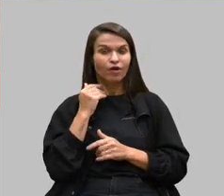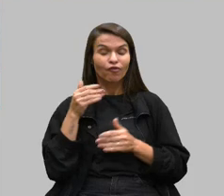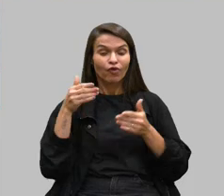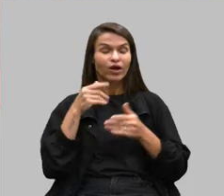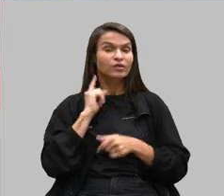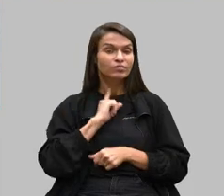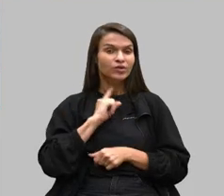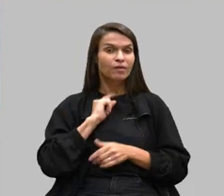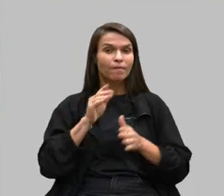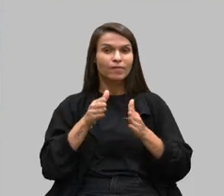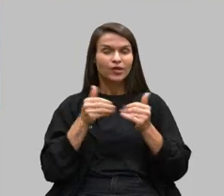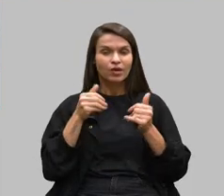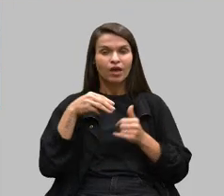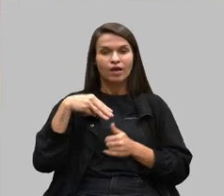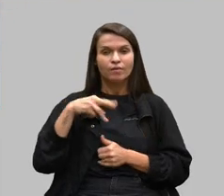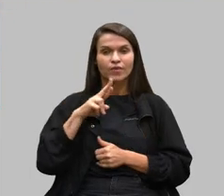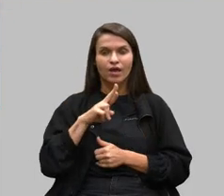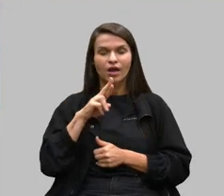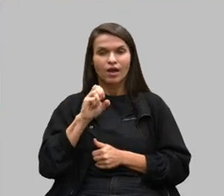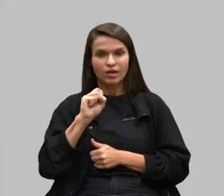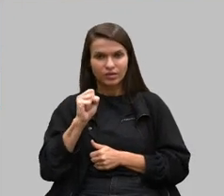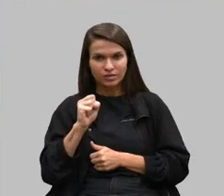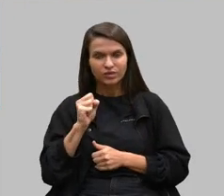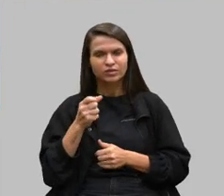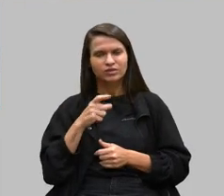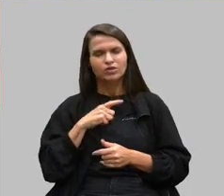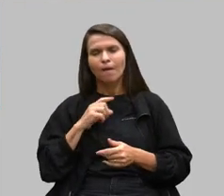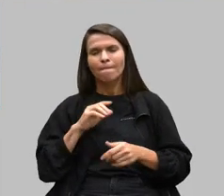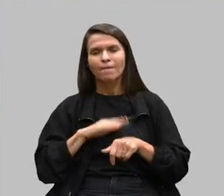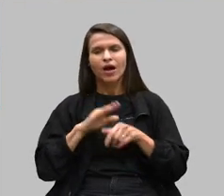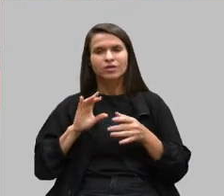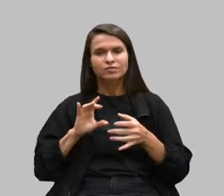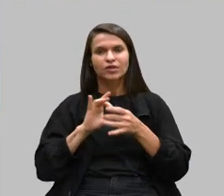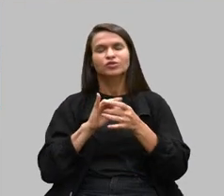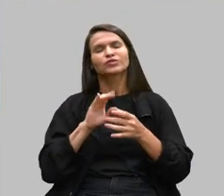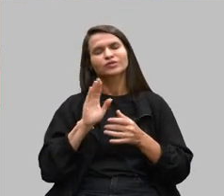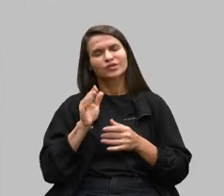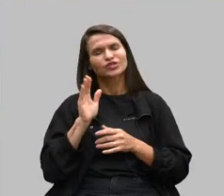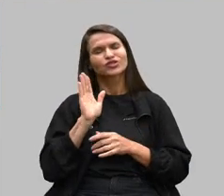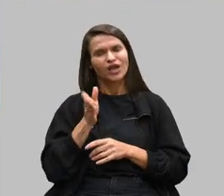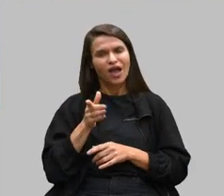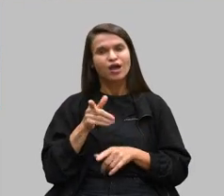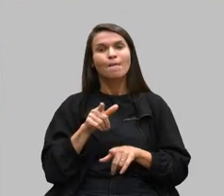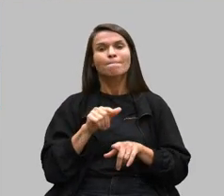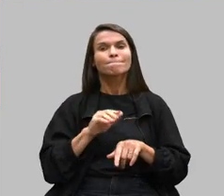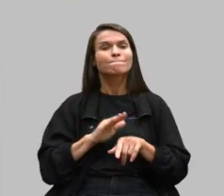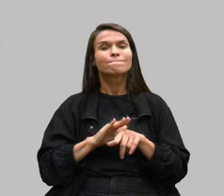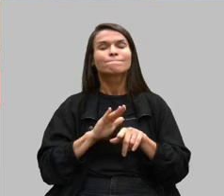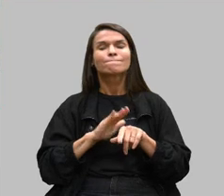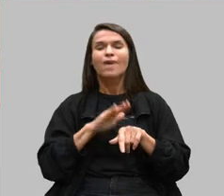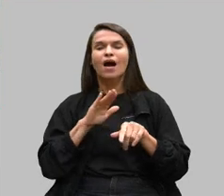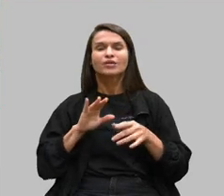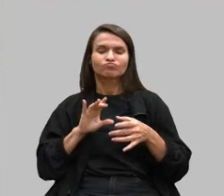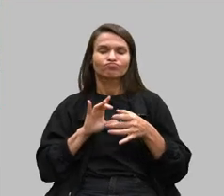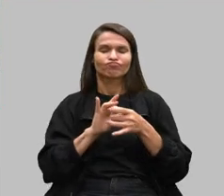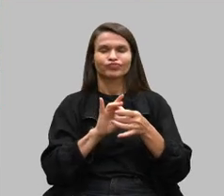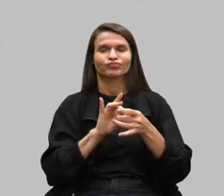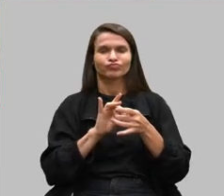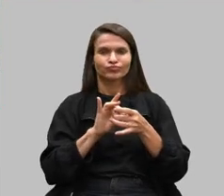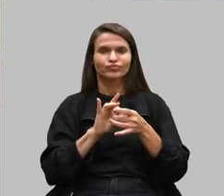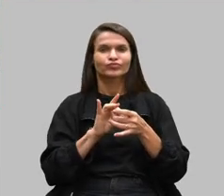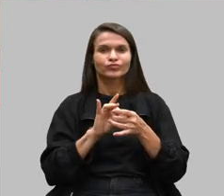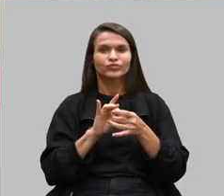e pedir a mrss que seja mais parceira eu sei que já é parceira mas seja mais seja mais presente nos